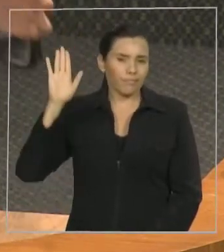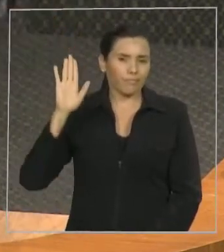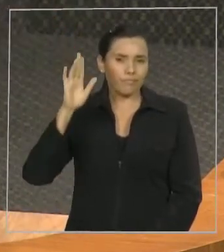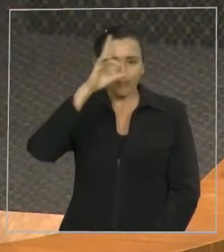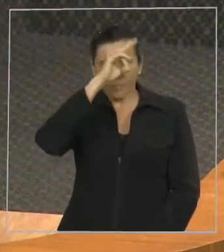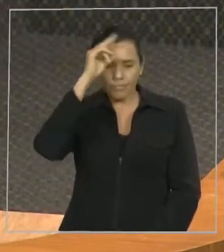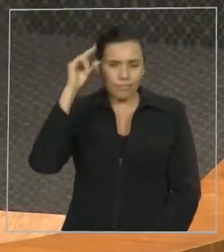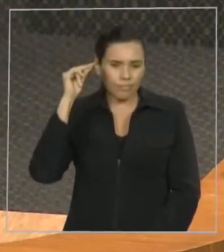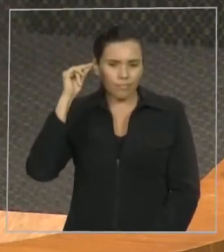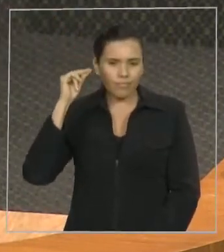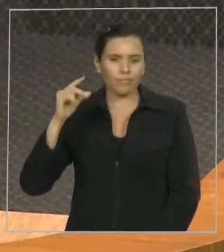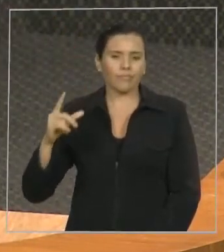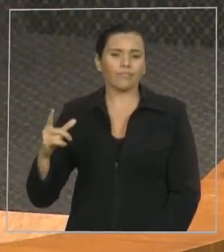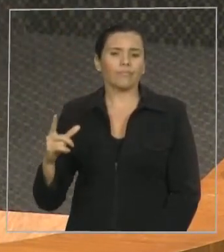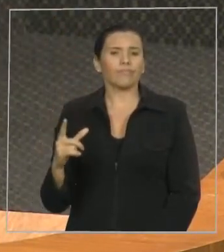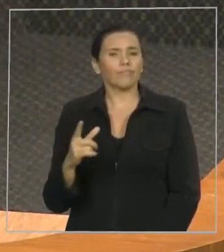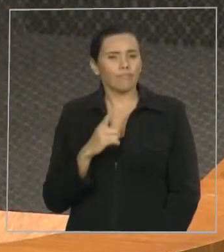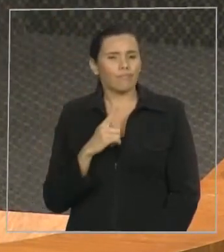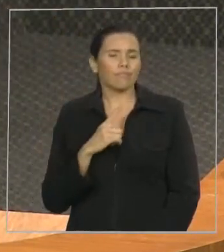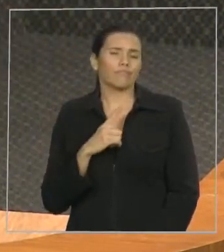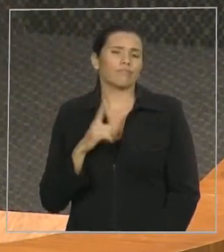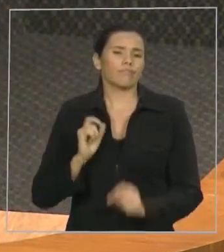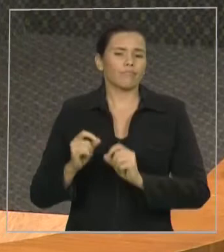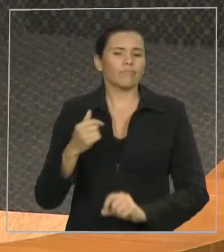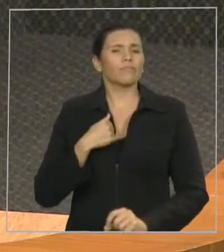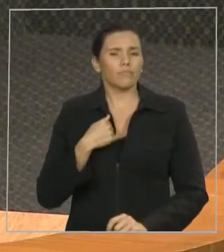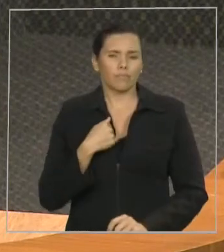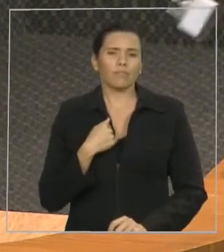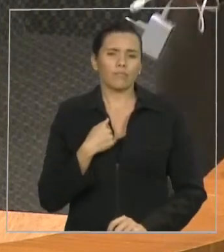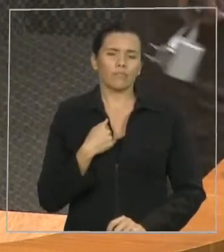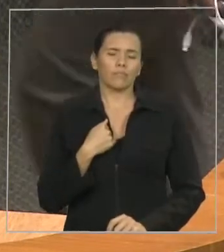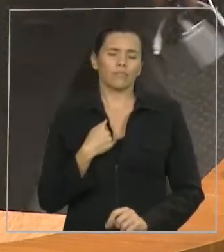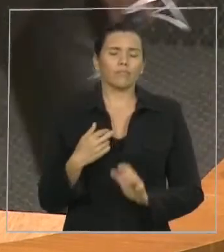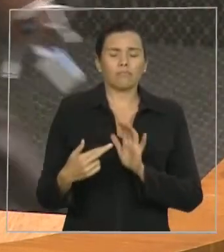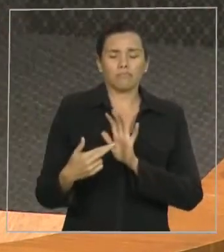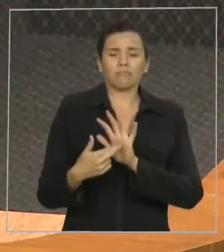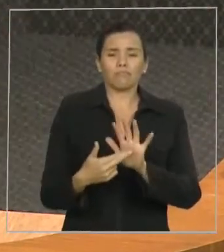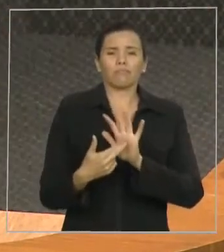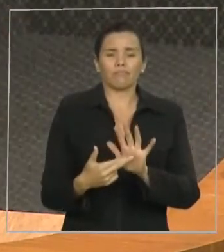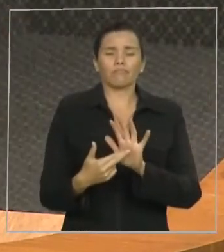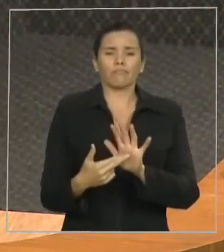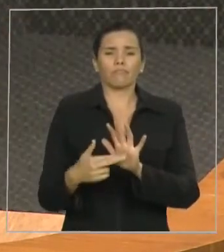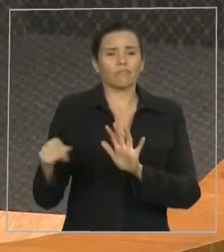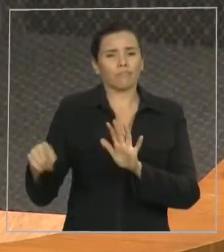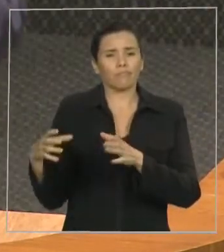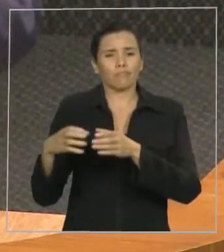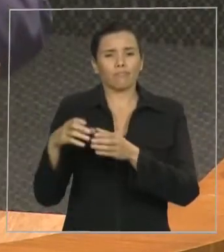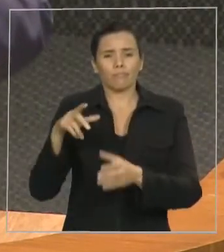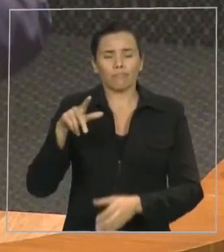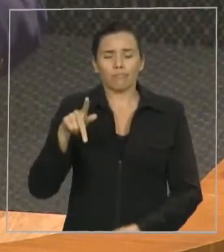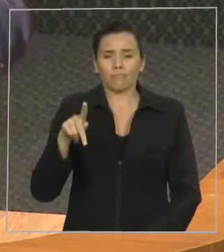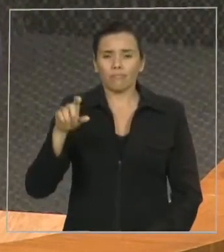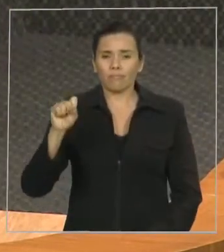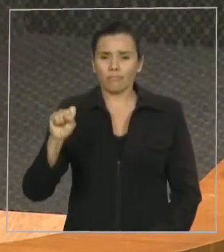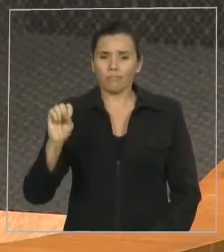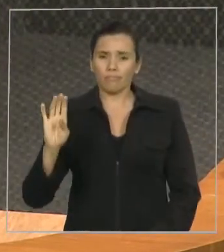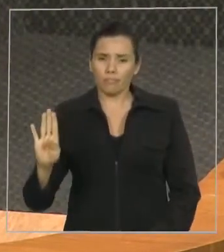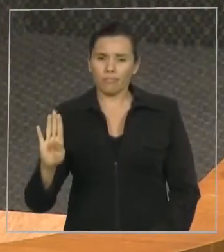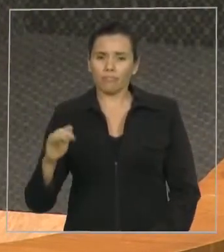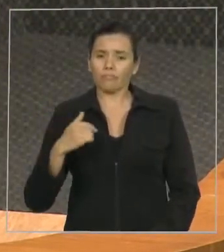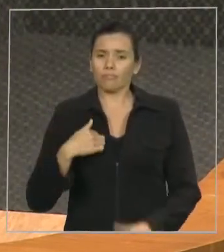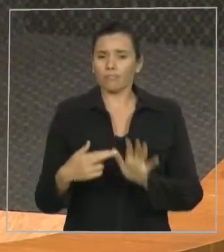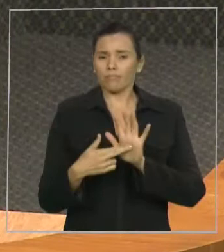ser candidato, deputado Edivaldo Holanda, a prefeito de São Luís, e as forças